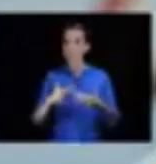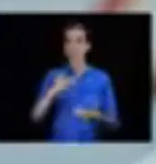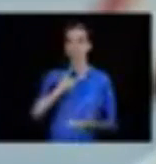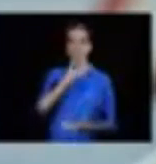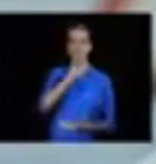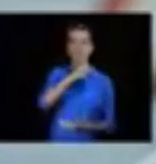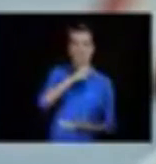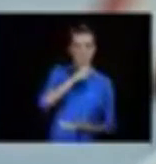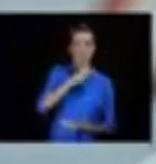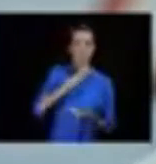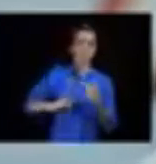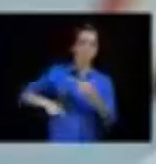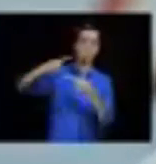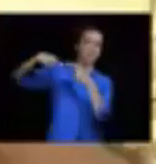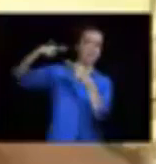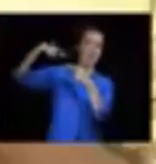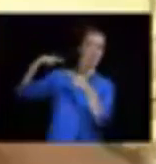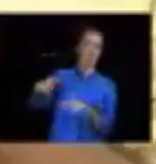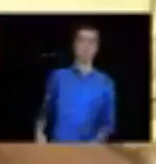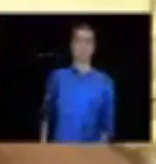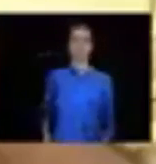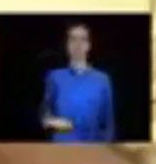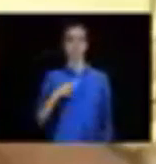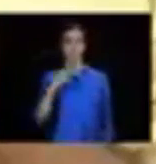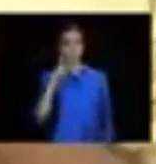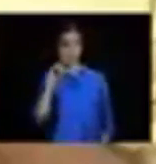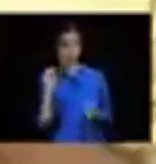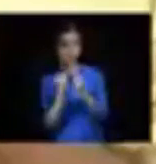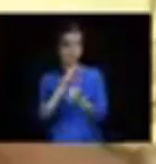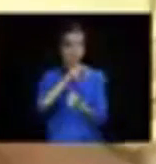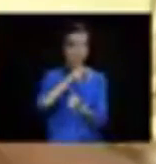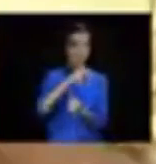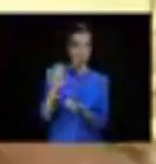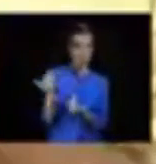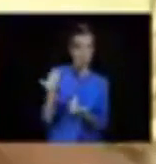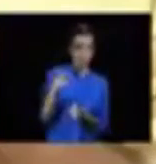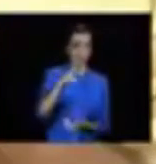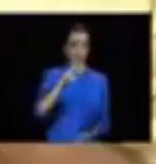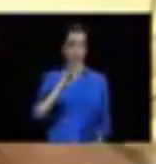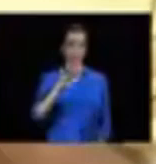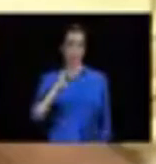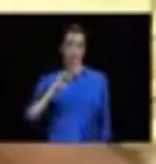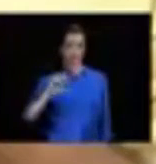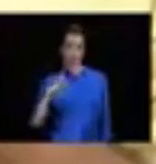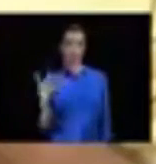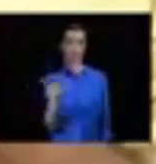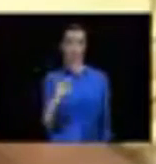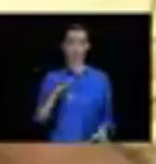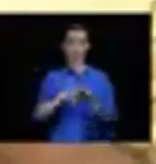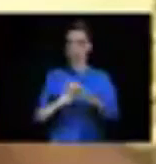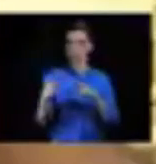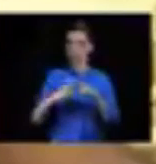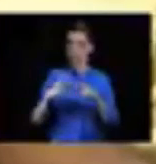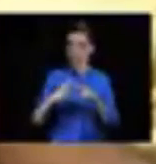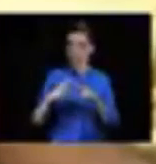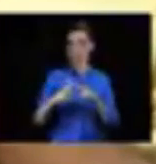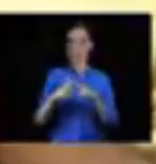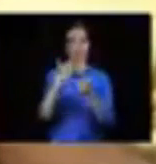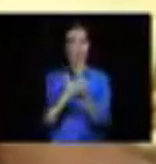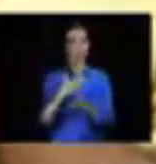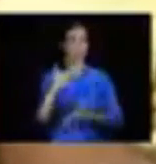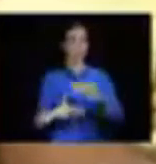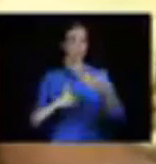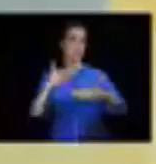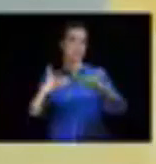São Gonçalo, meu avô, meu bisavô. O meu pai e o mais novo, Rafael, se formaram em médicos, né? E o papai acabou enveredando